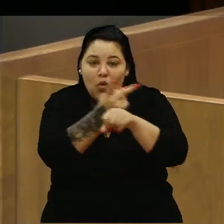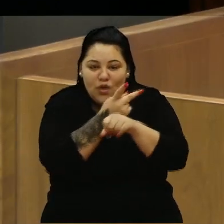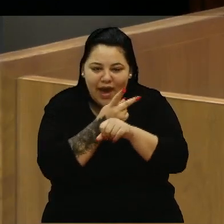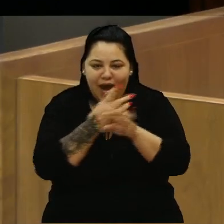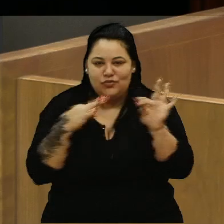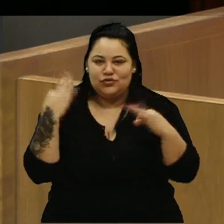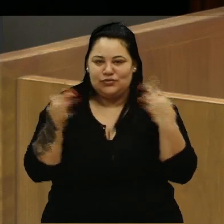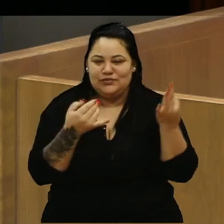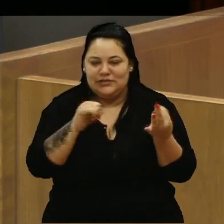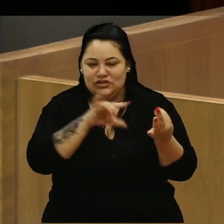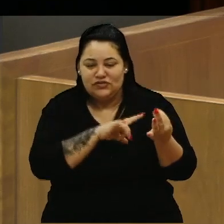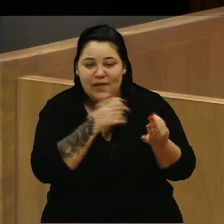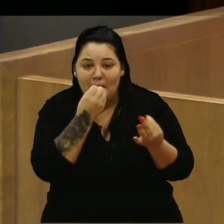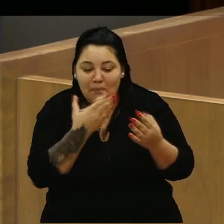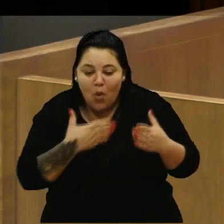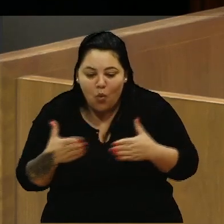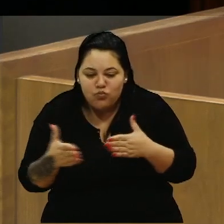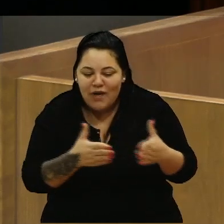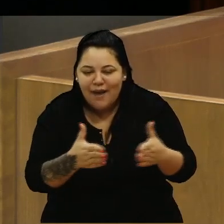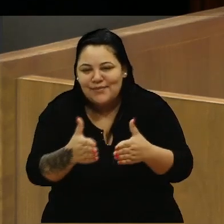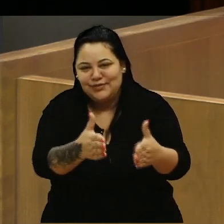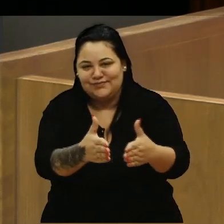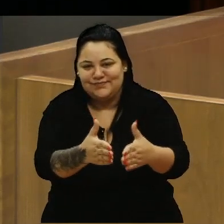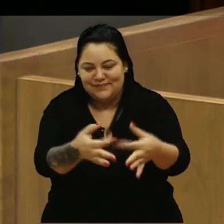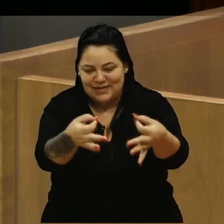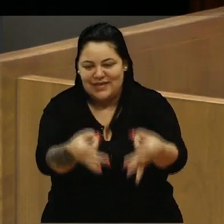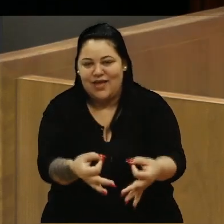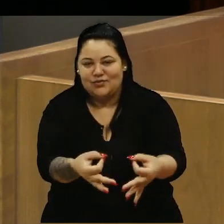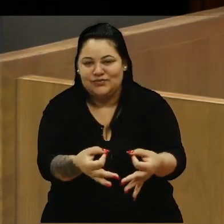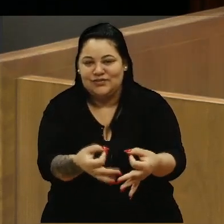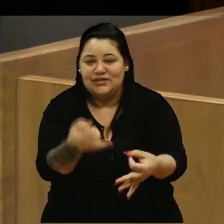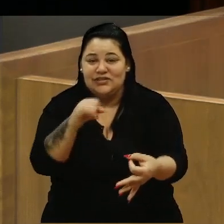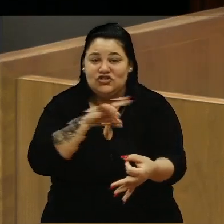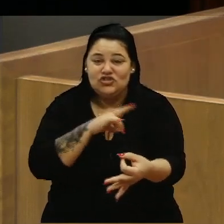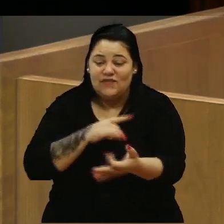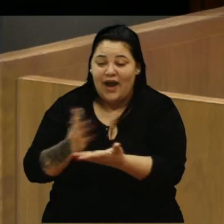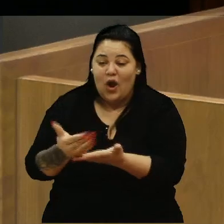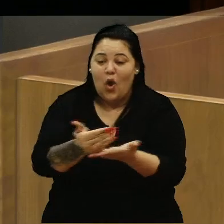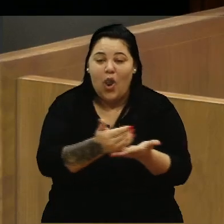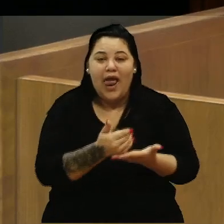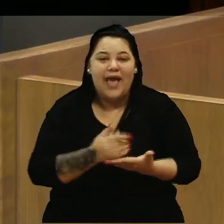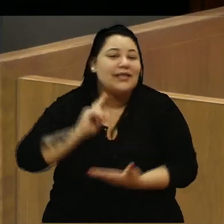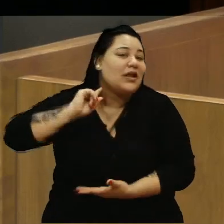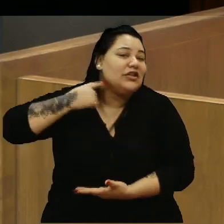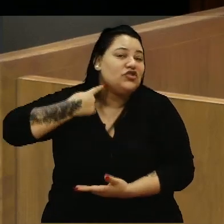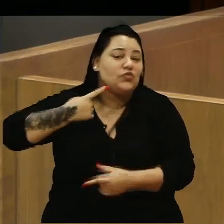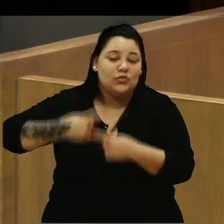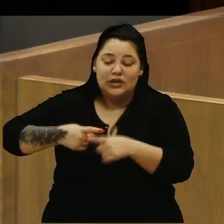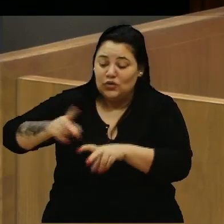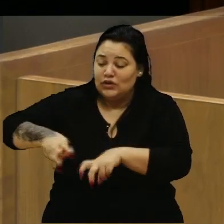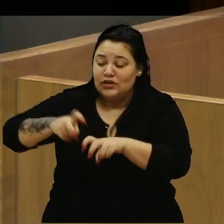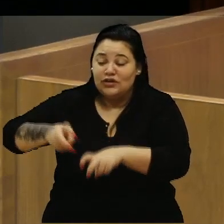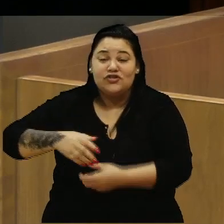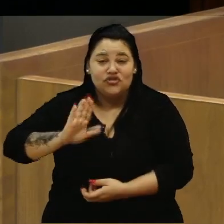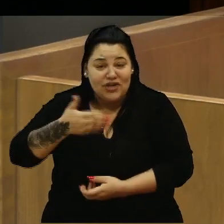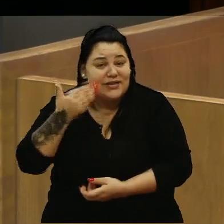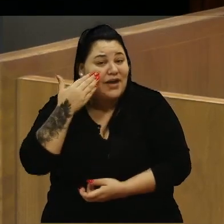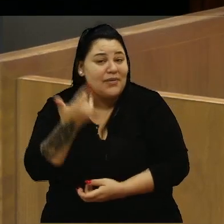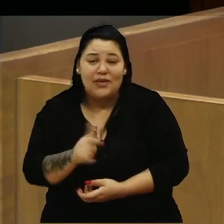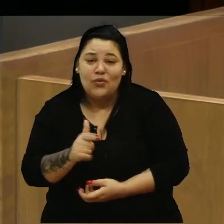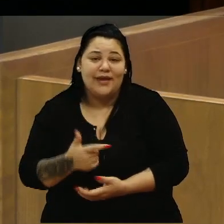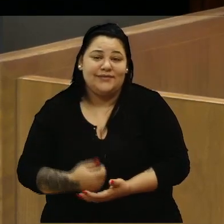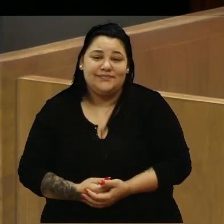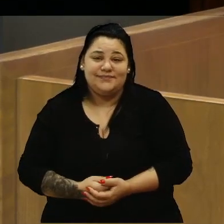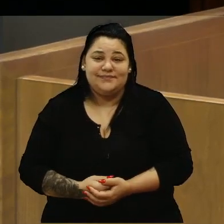se tiver uma boa estrada, se tiver coleta de lixo, porque no interior a gente sabe que não tem. E